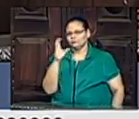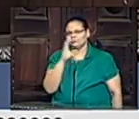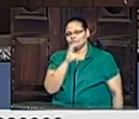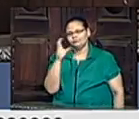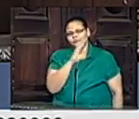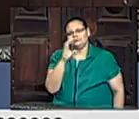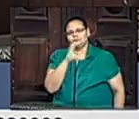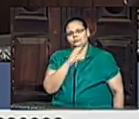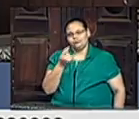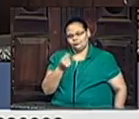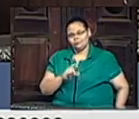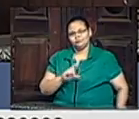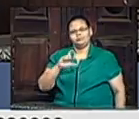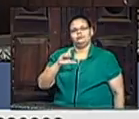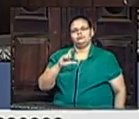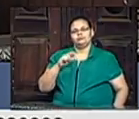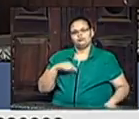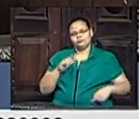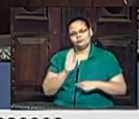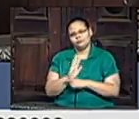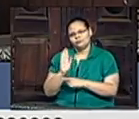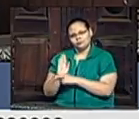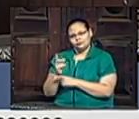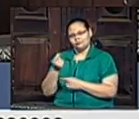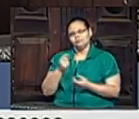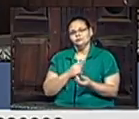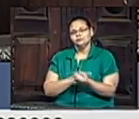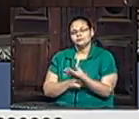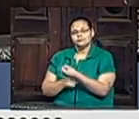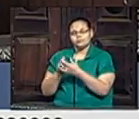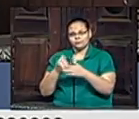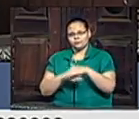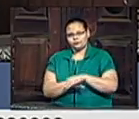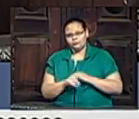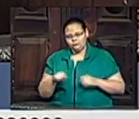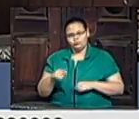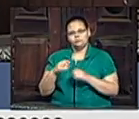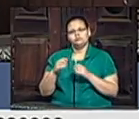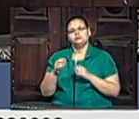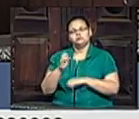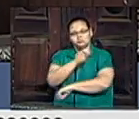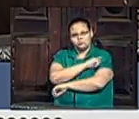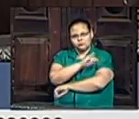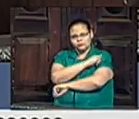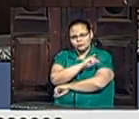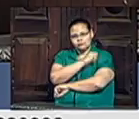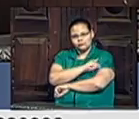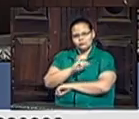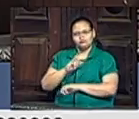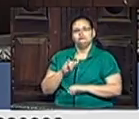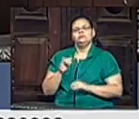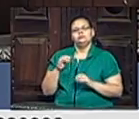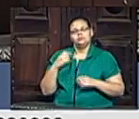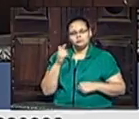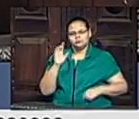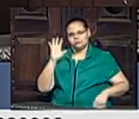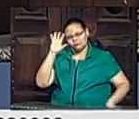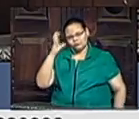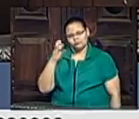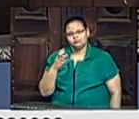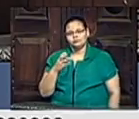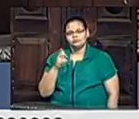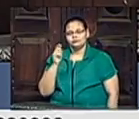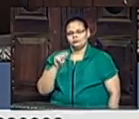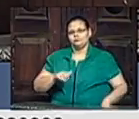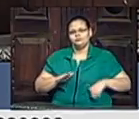aumentar a receita e combater a corrupção, que é um mal estrutural do Rio de Janeiro. Ninguém mais duvida disso. Tem a ver com a crise,